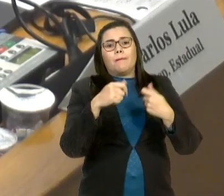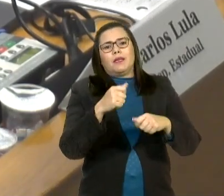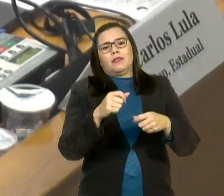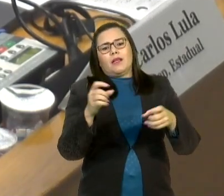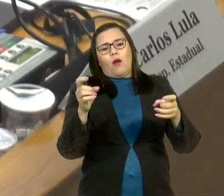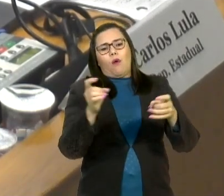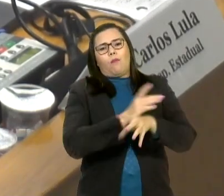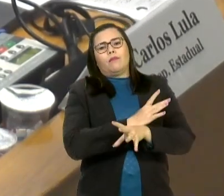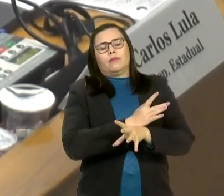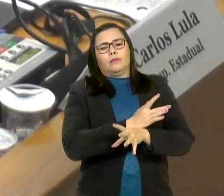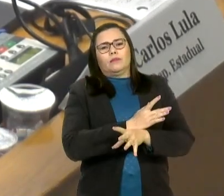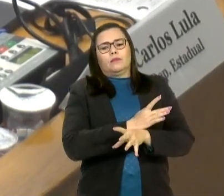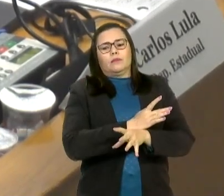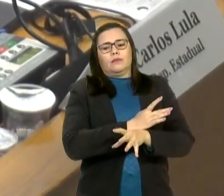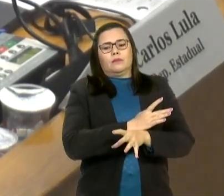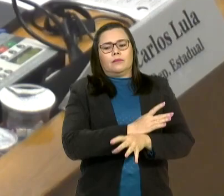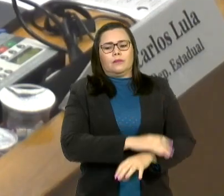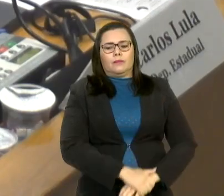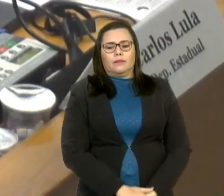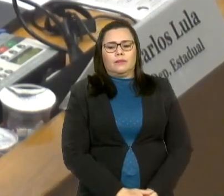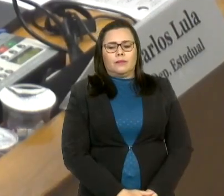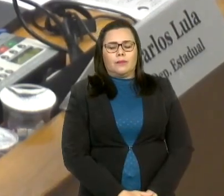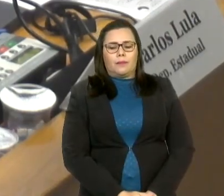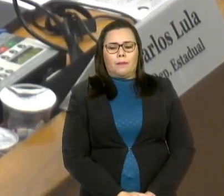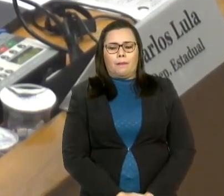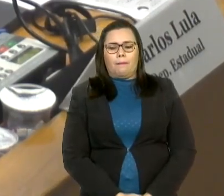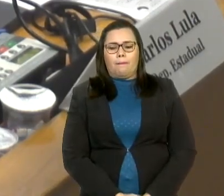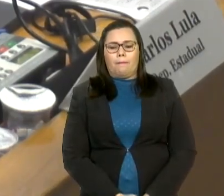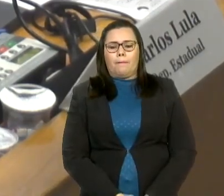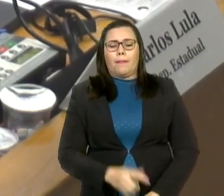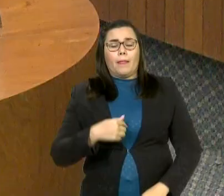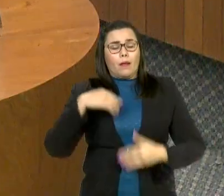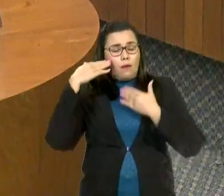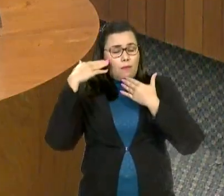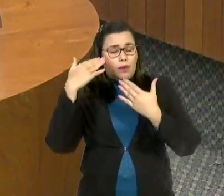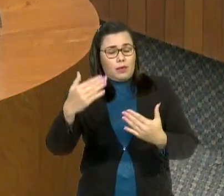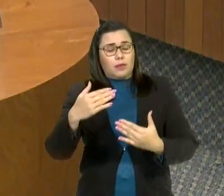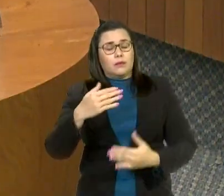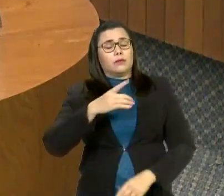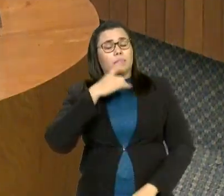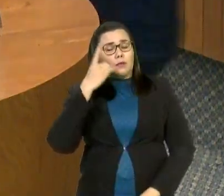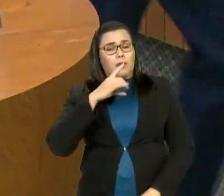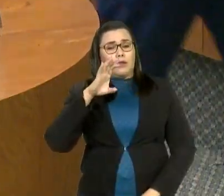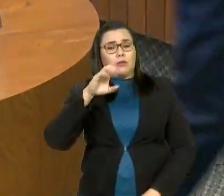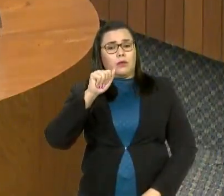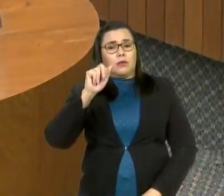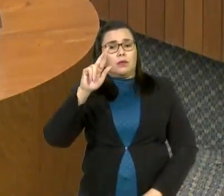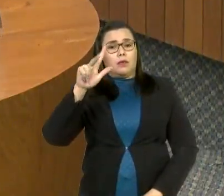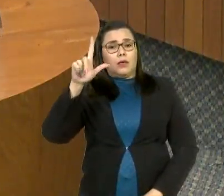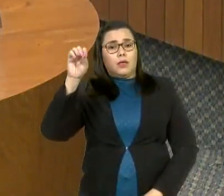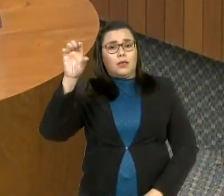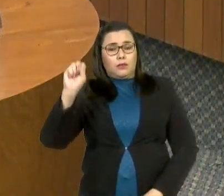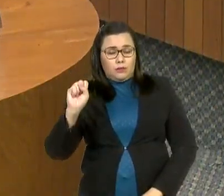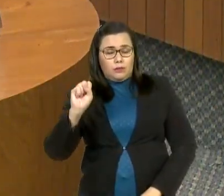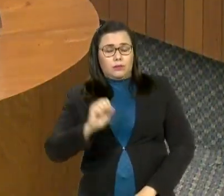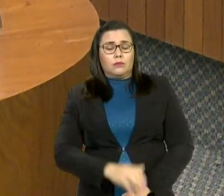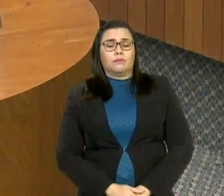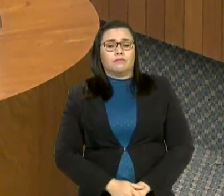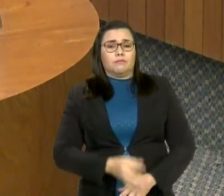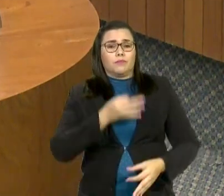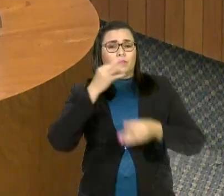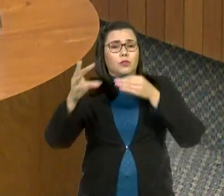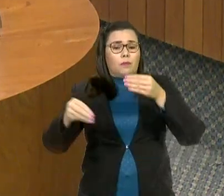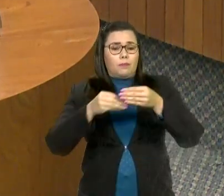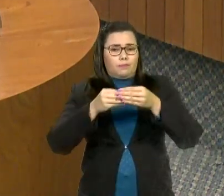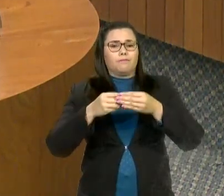Agradeço a parte, deputado. E a questão realmente justamente é essa. muitas obras inacabadas, e em Grajaú, e falo